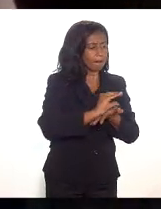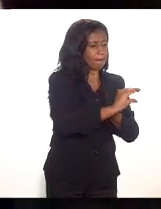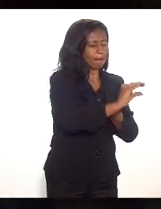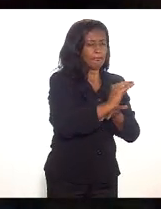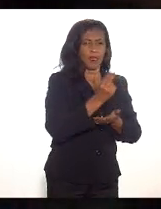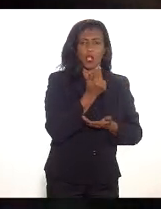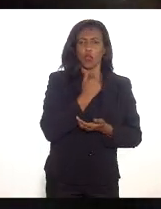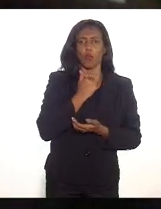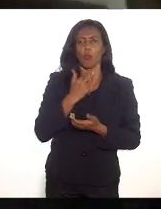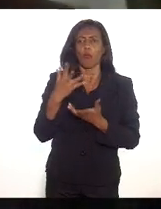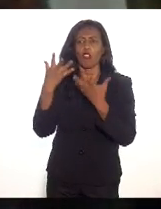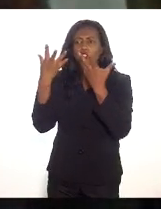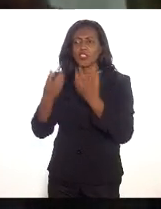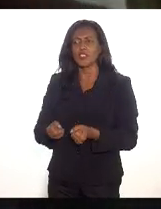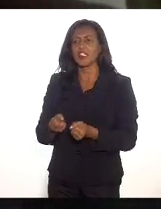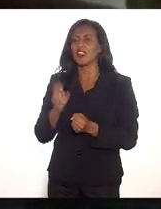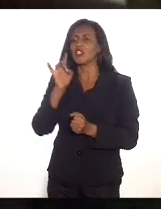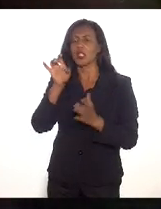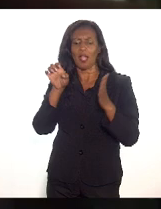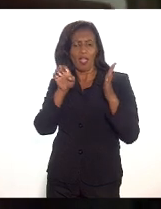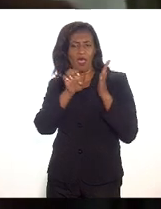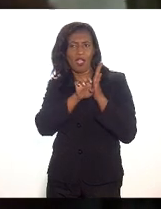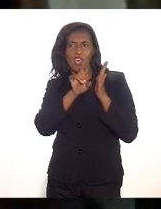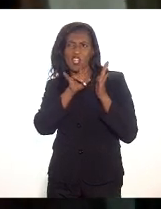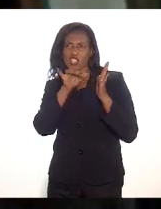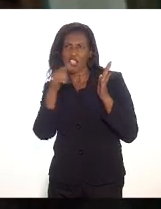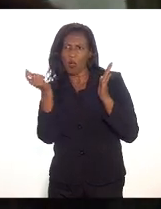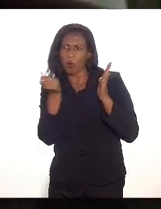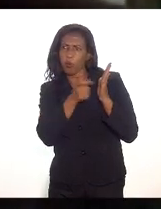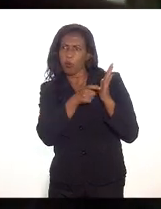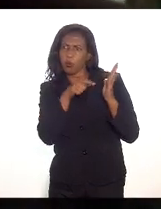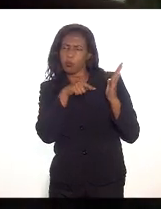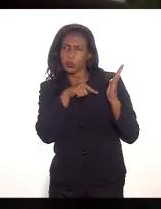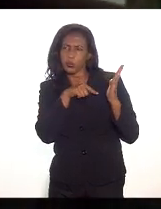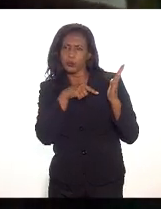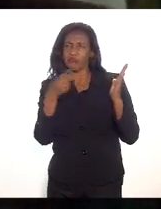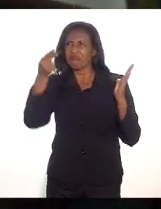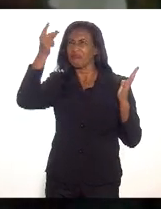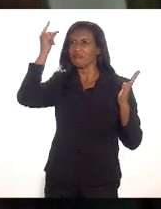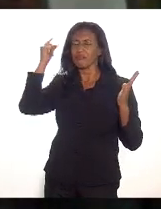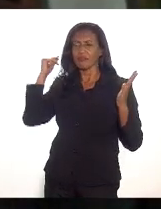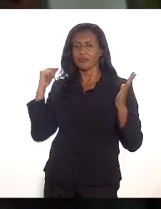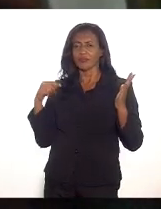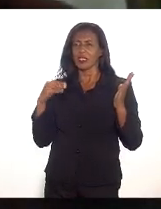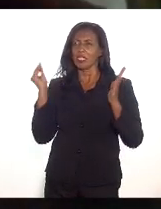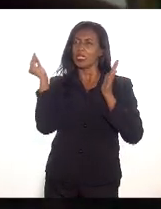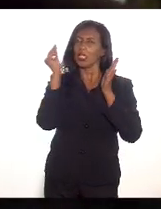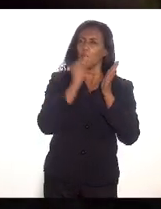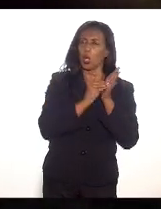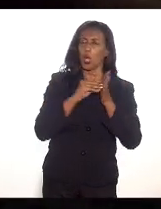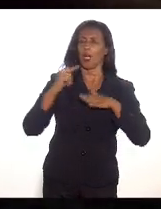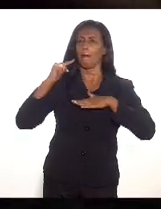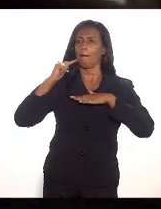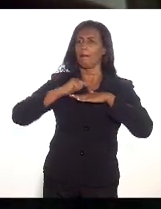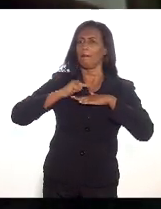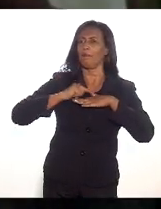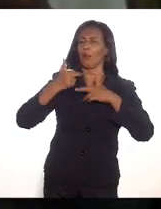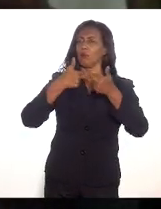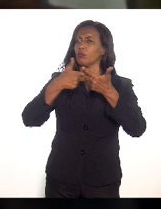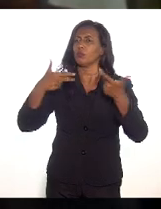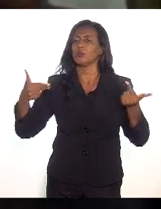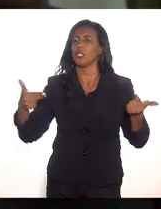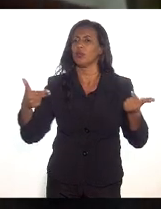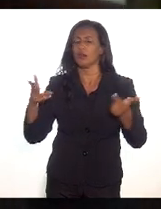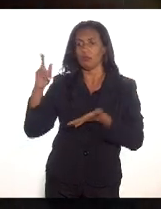simplesmente aceitar aquilo que está num edital lá de trás, que coloca no papel muita coisa que no